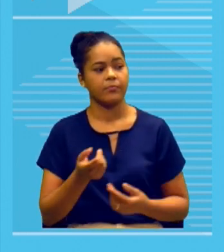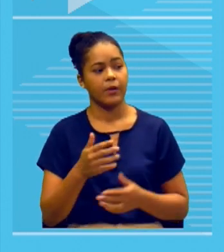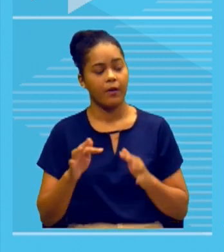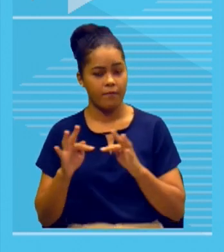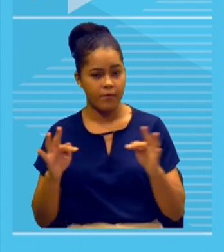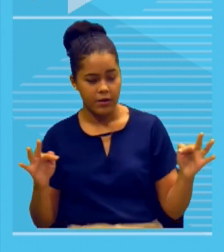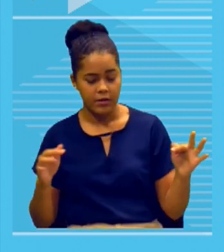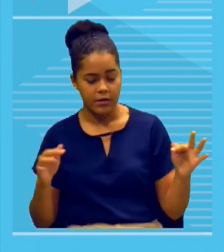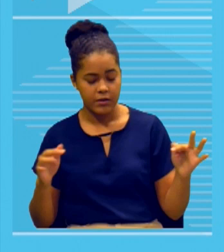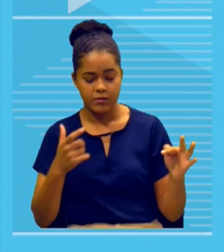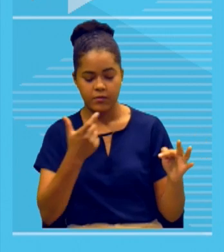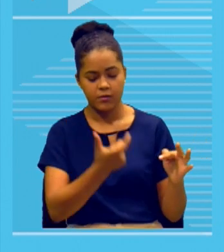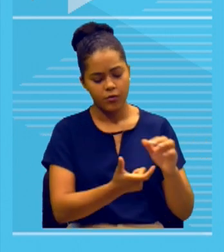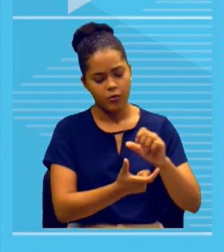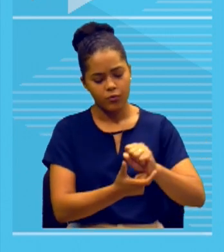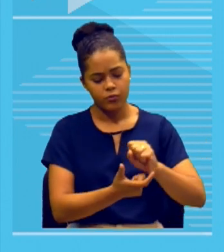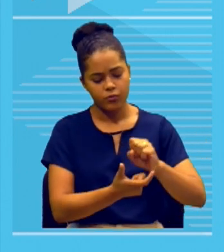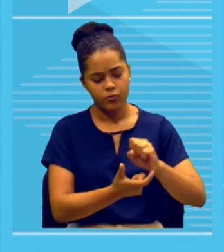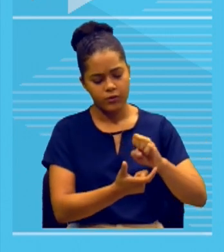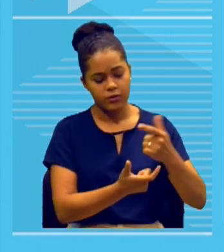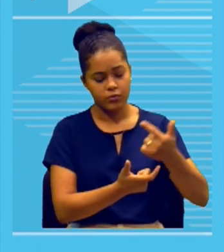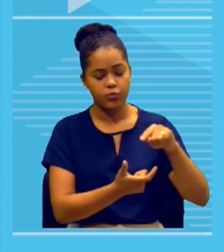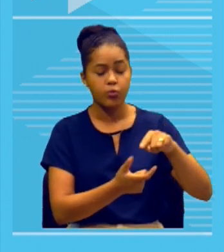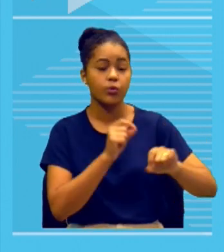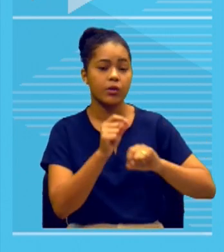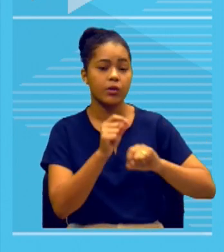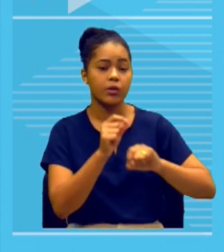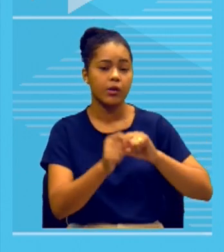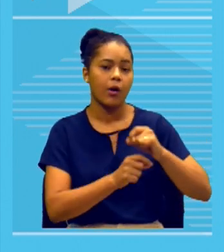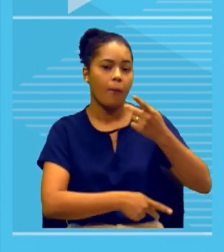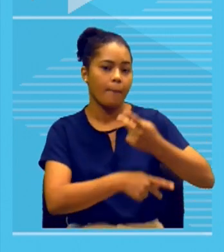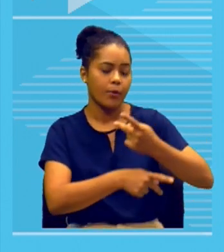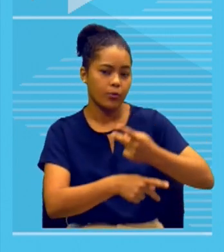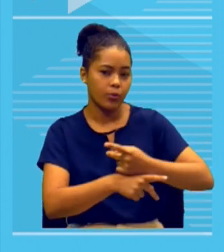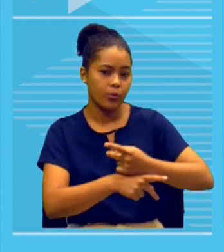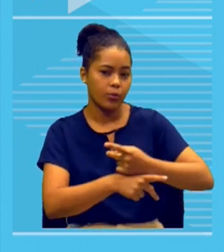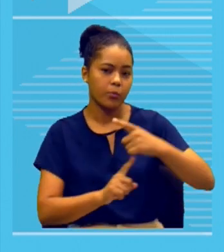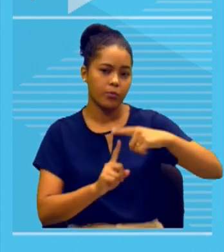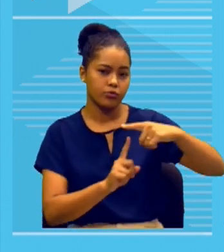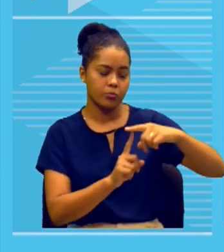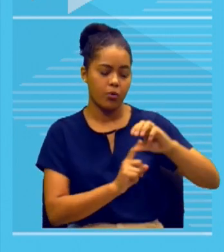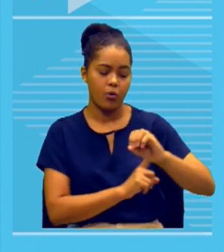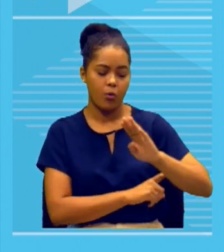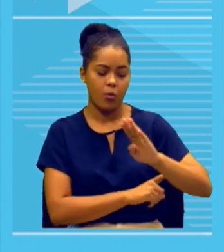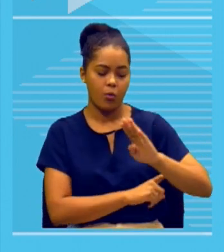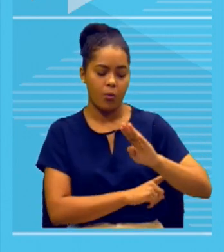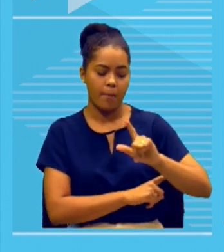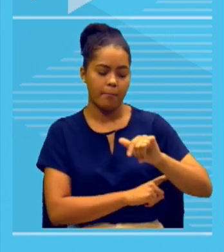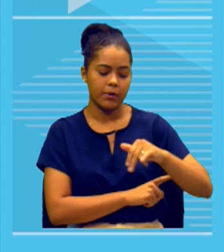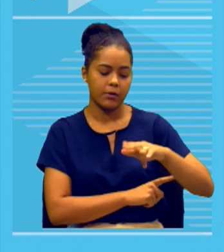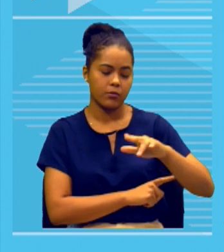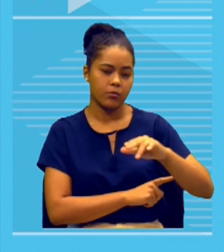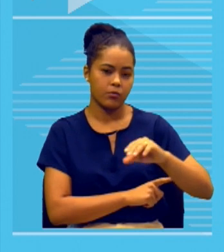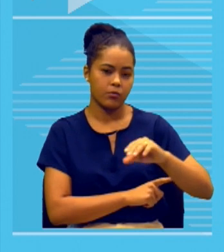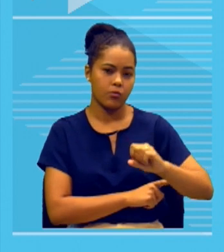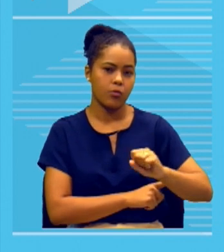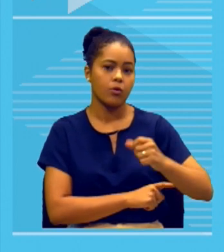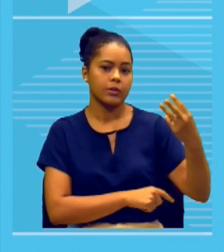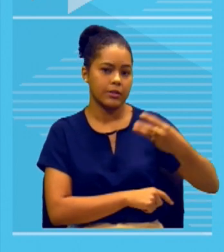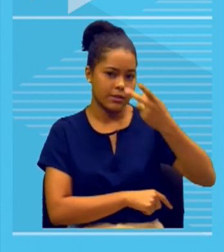mas o segundo se é pronome oblíquo átono é aquele de terceira pessoa do singular